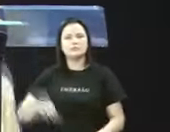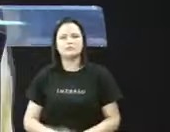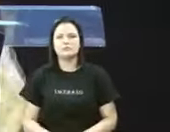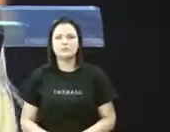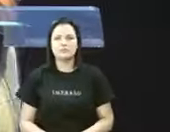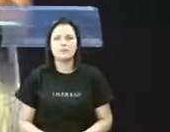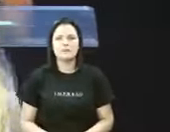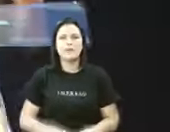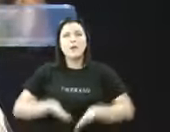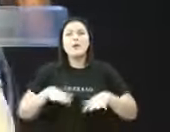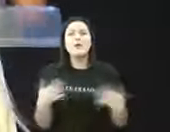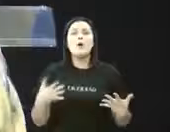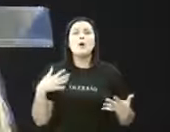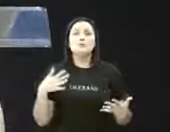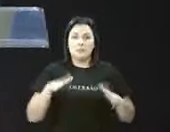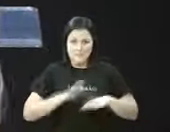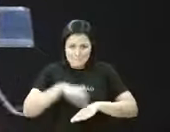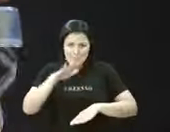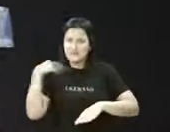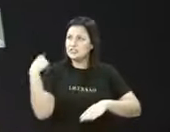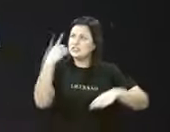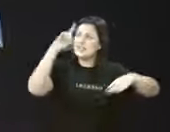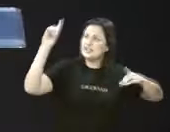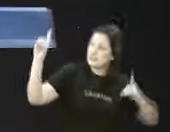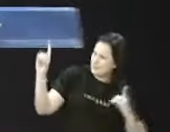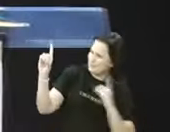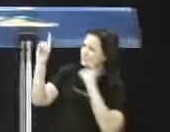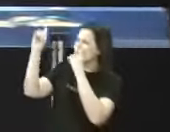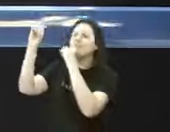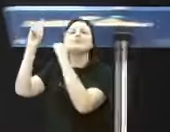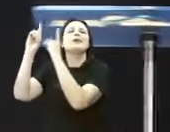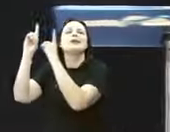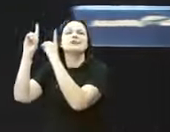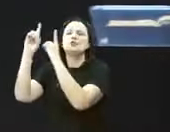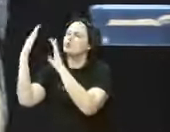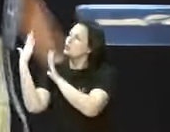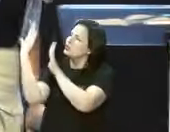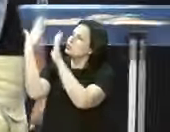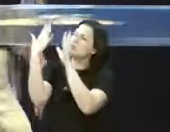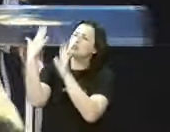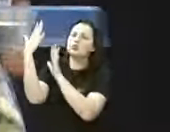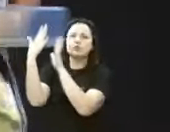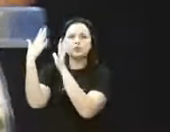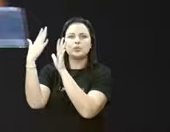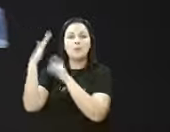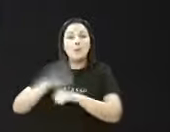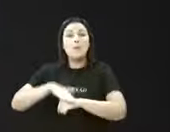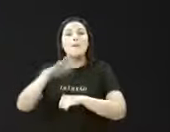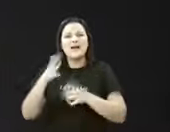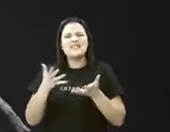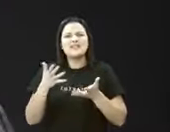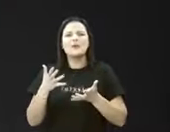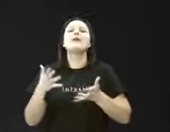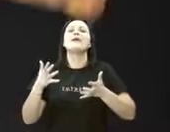quero perder com aquilo que não combina com o que Deus tem para a minha vida. Meu Deus do céu, pelo amor de